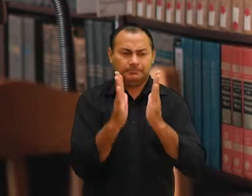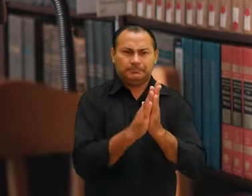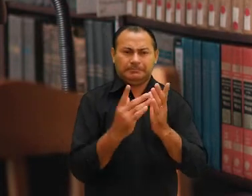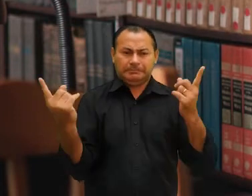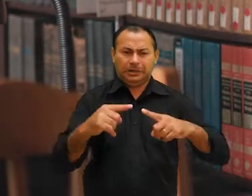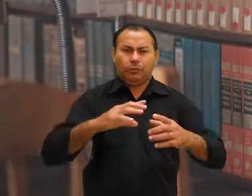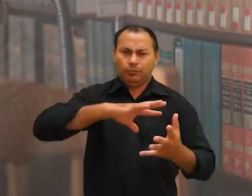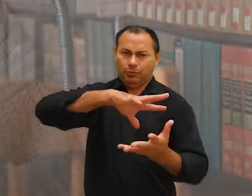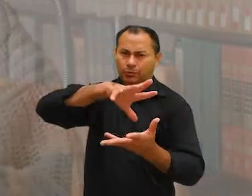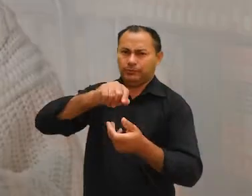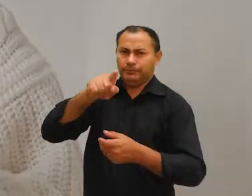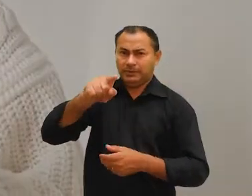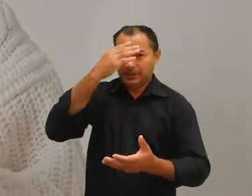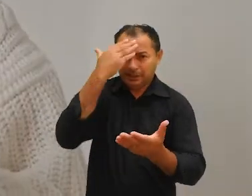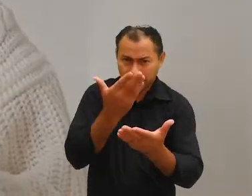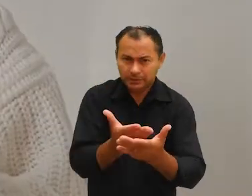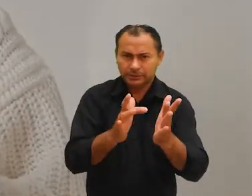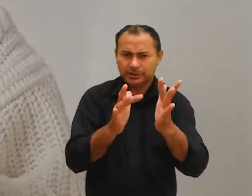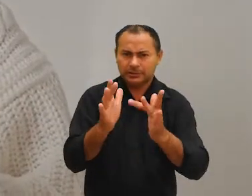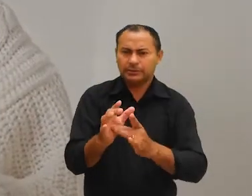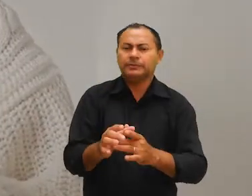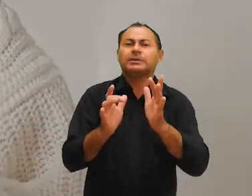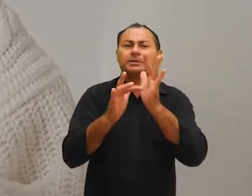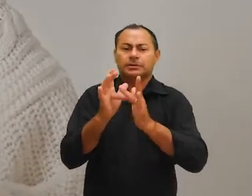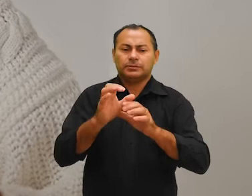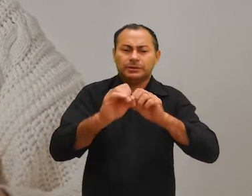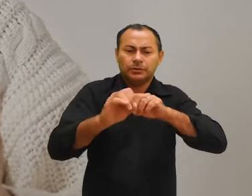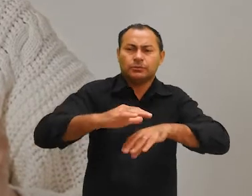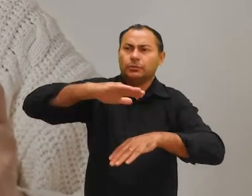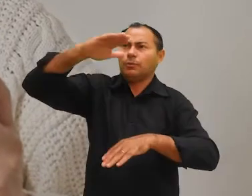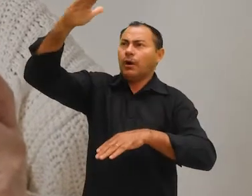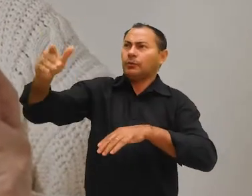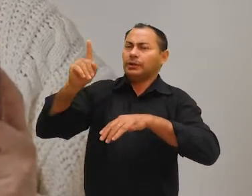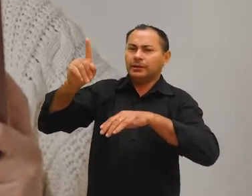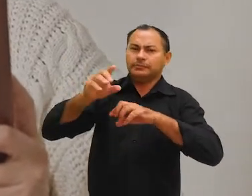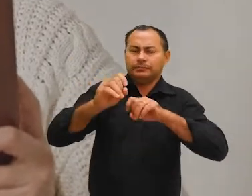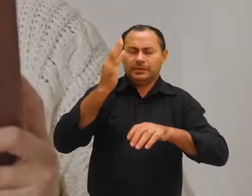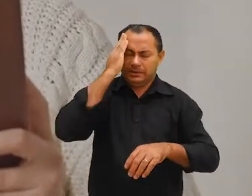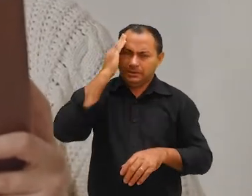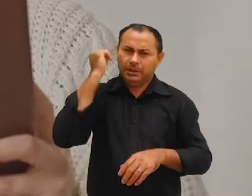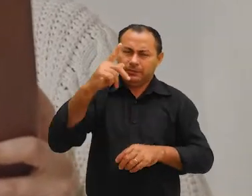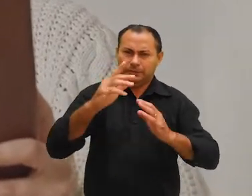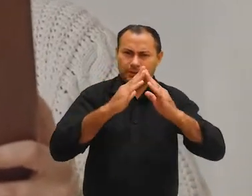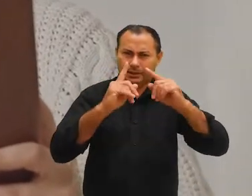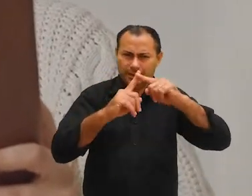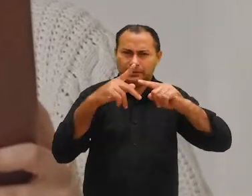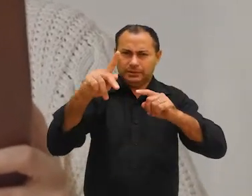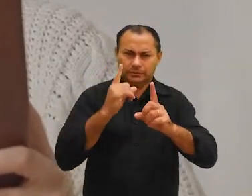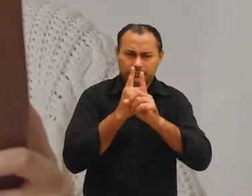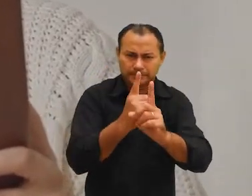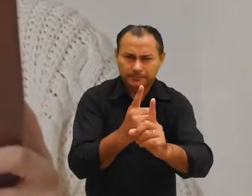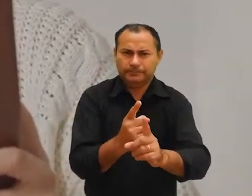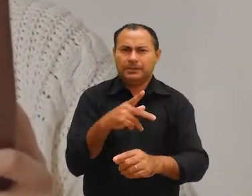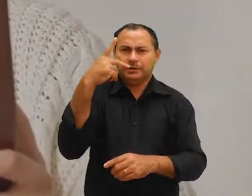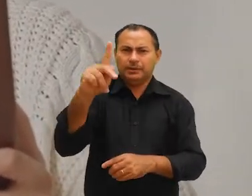confrontam O Mundo Se você crê em Jesus e no que ele ensinou no alto da montanha sabe que eu mando para sua igreja já